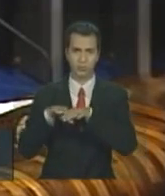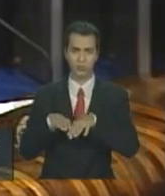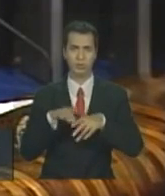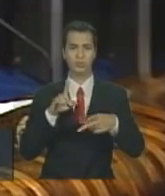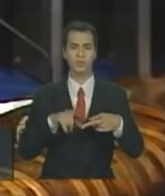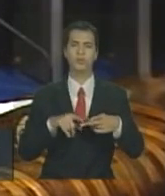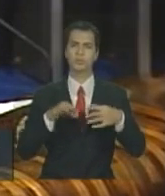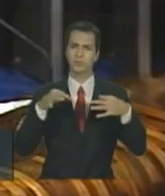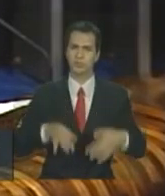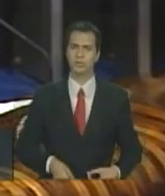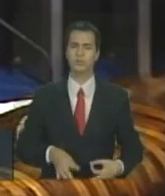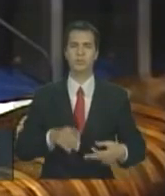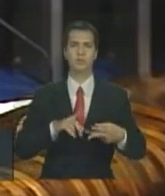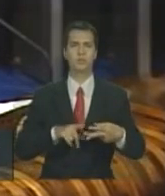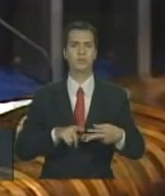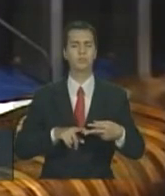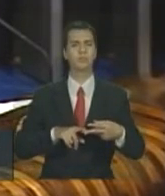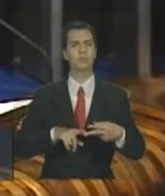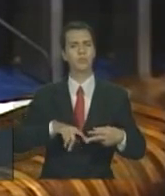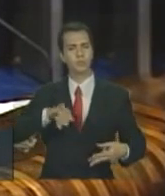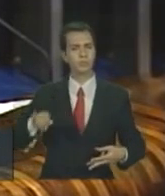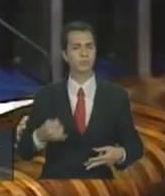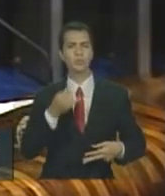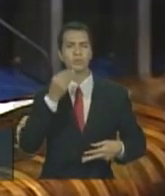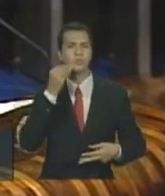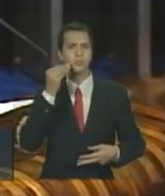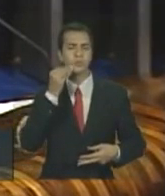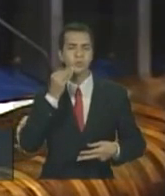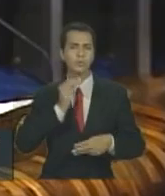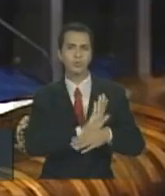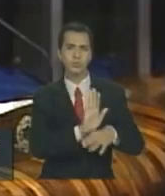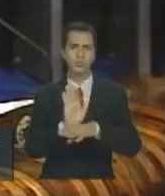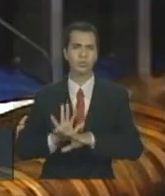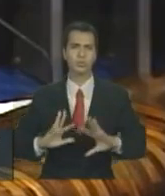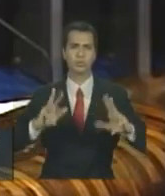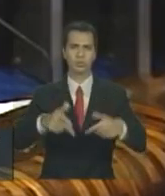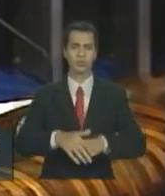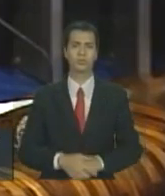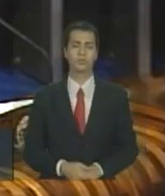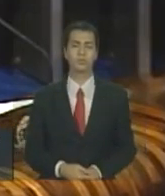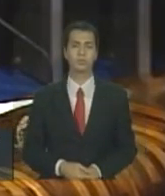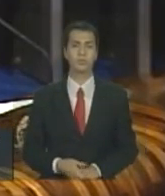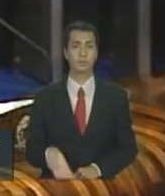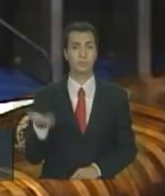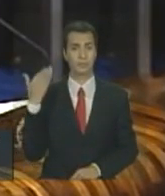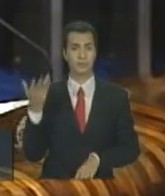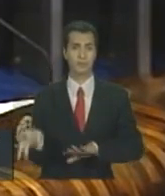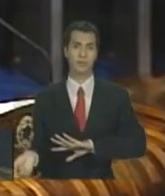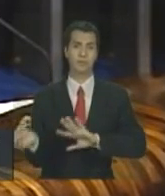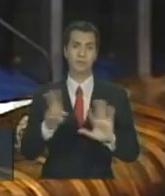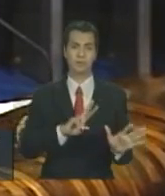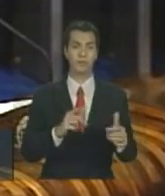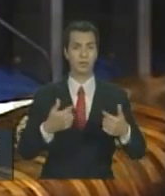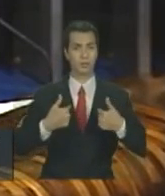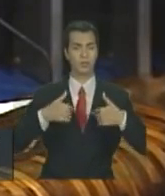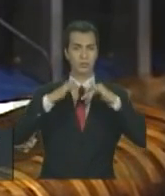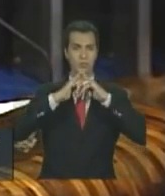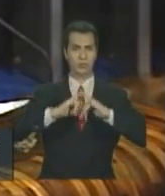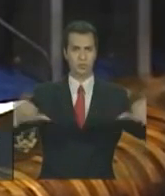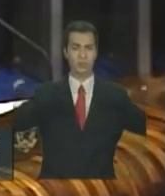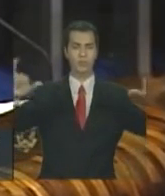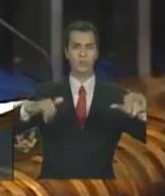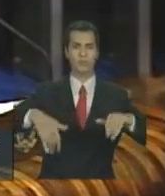equânime, repleto de oportunidade para todos. Na semana passada, no pronunciamento que fiz ao